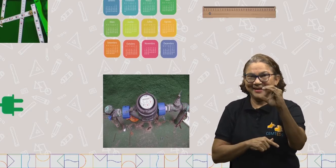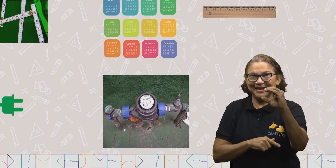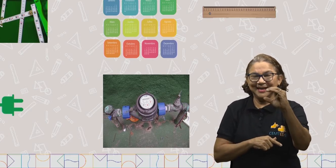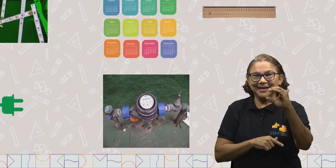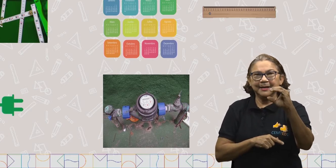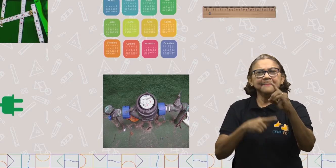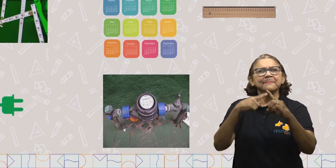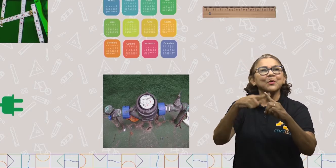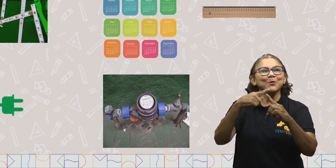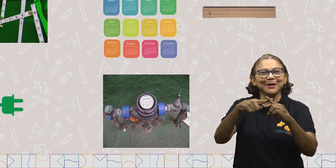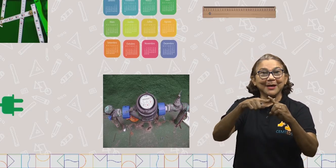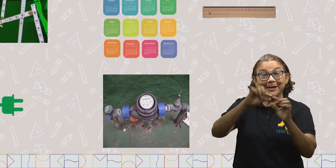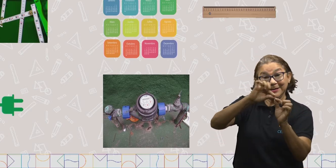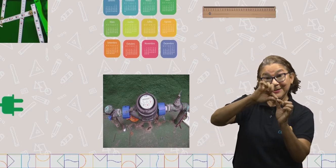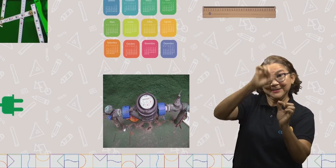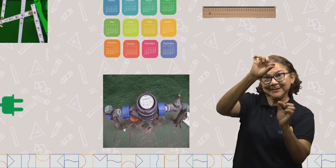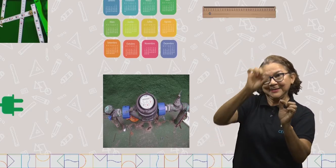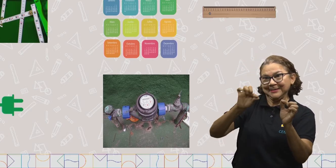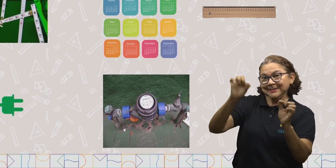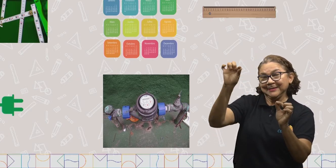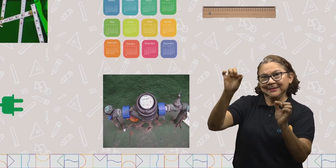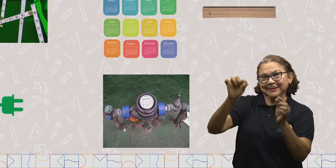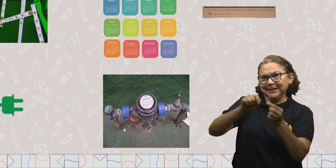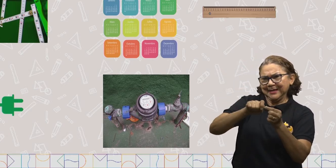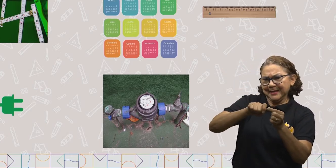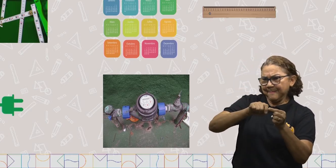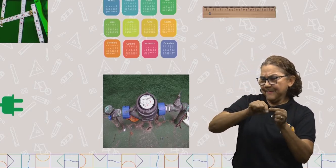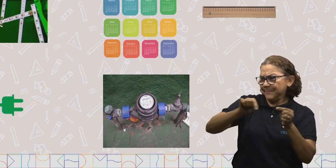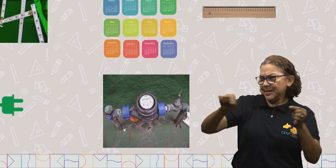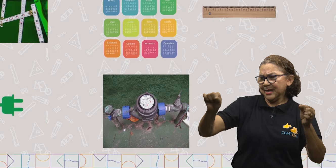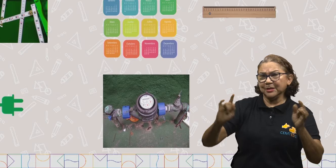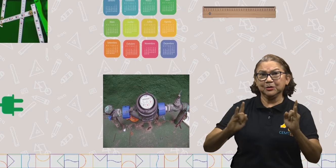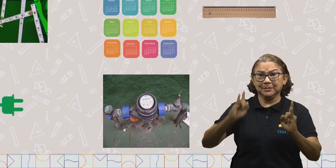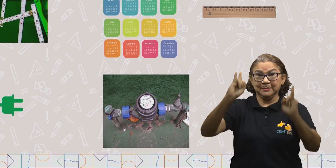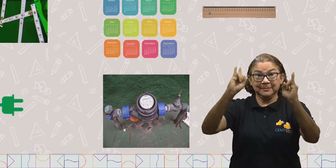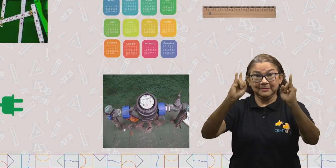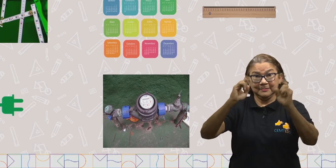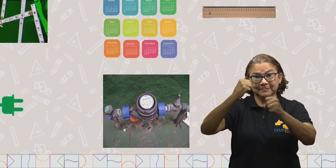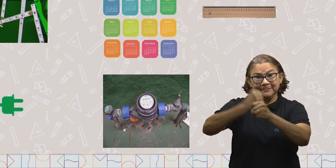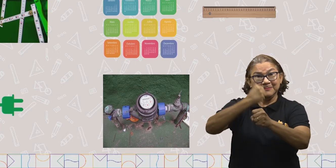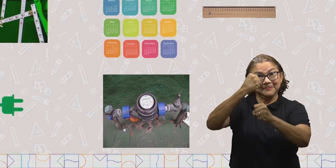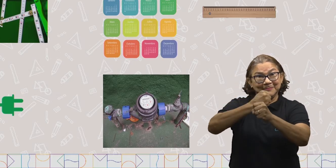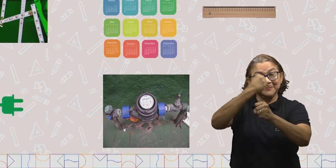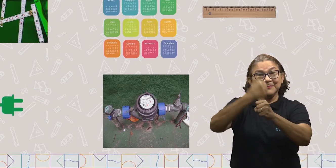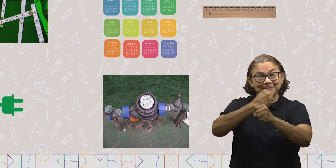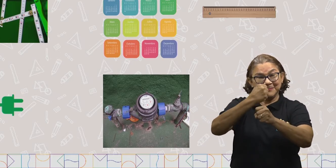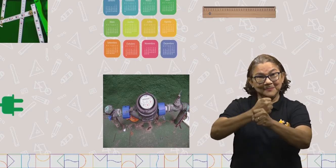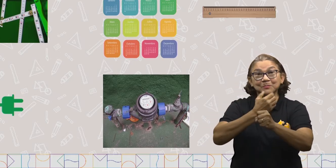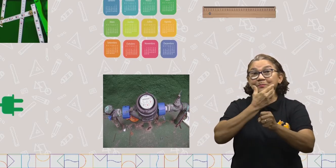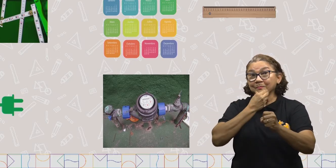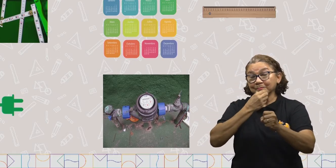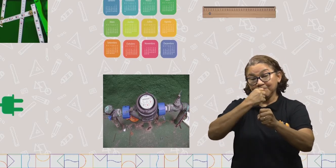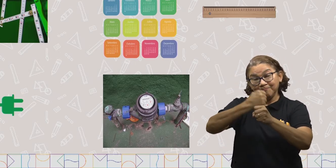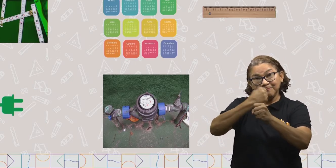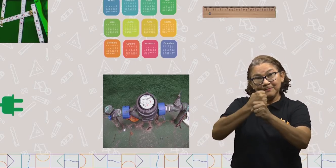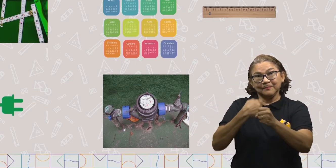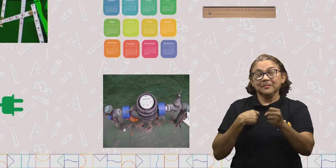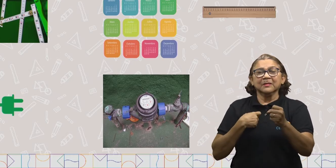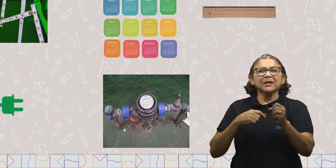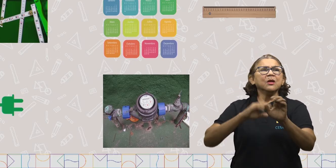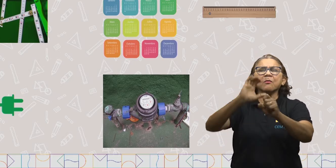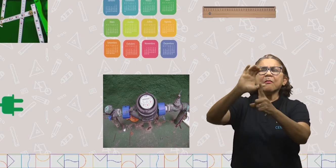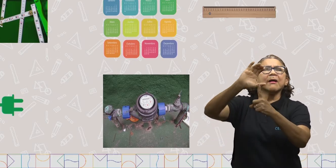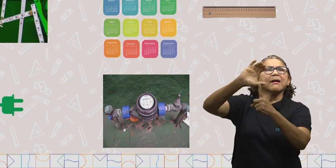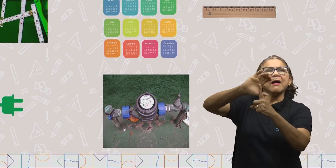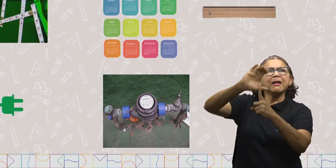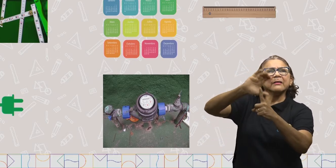o metro articulado mede o comprimento e ele é trabalhado muito na construção civil. E